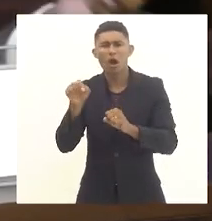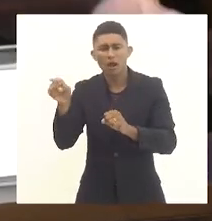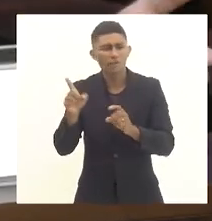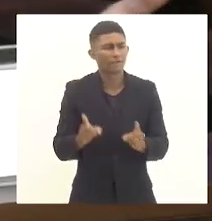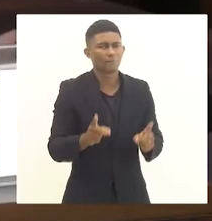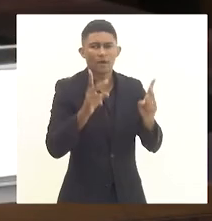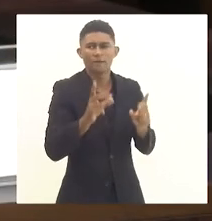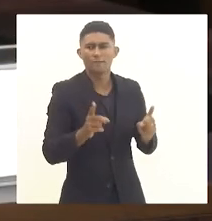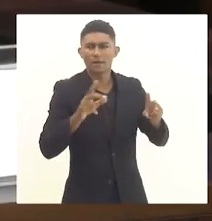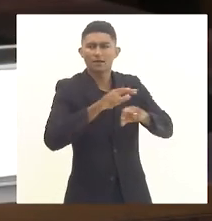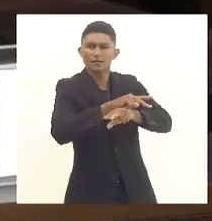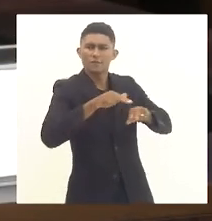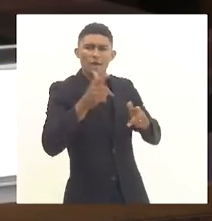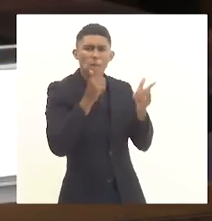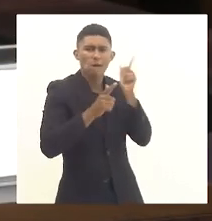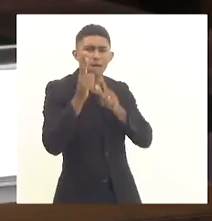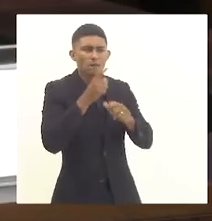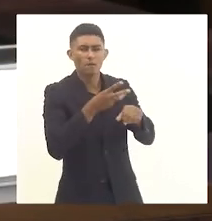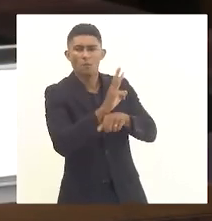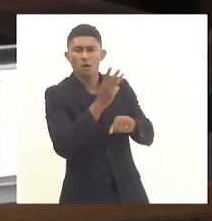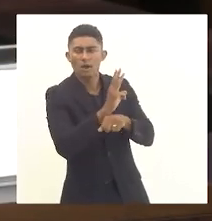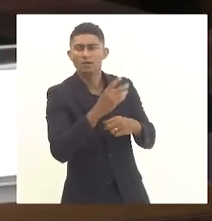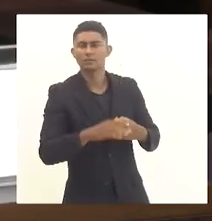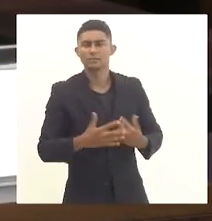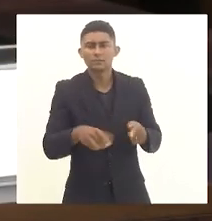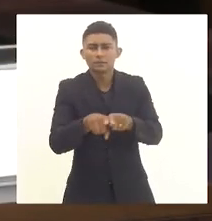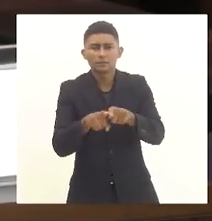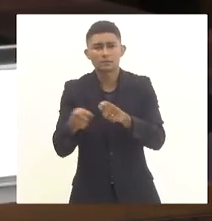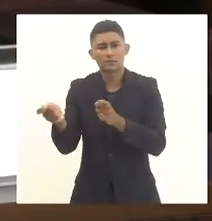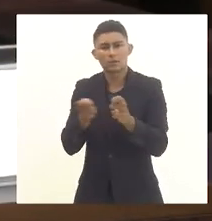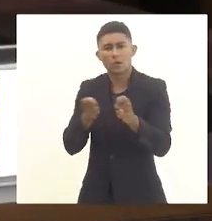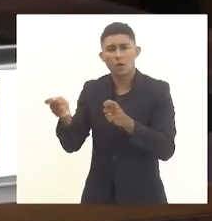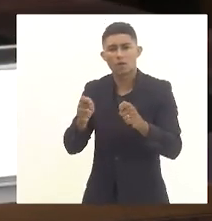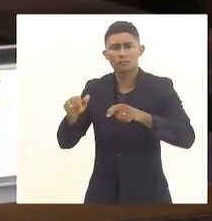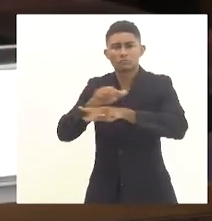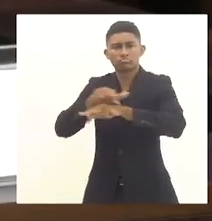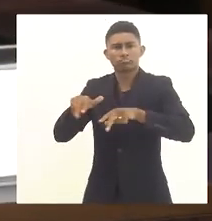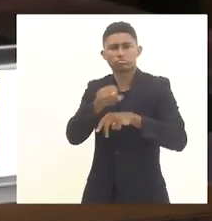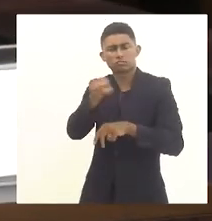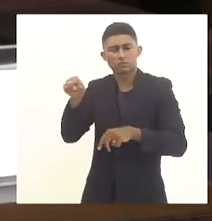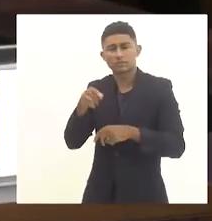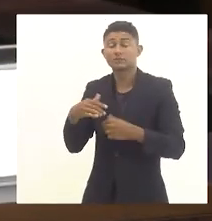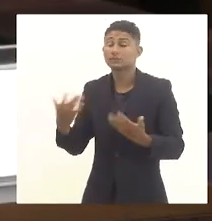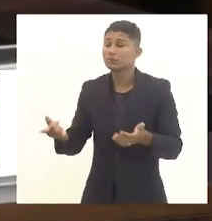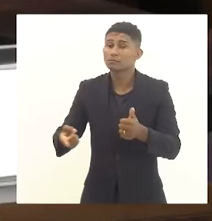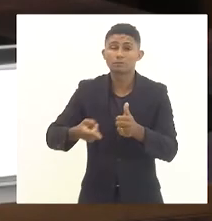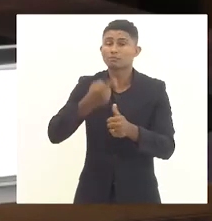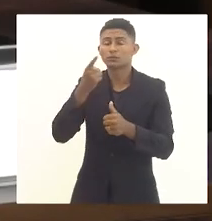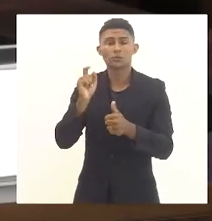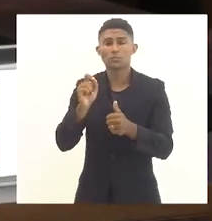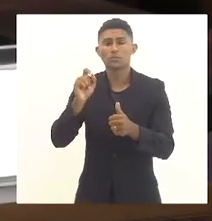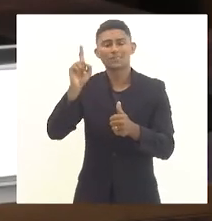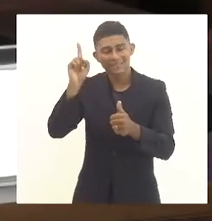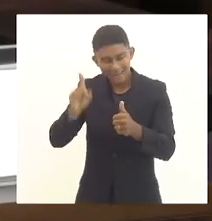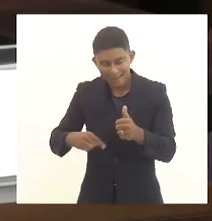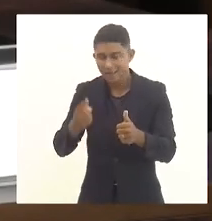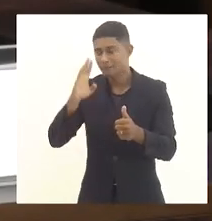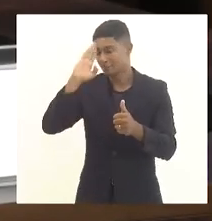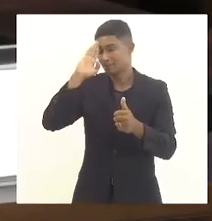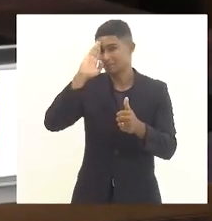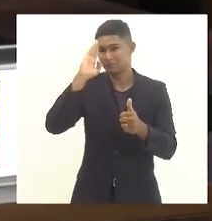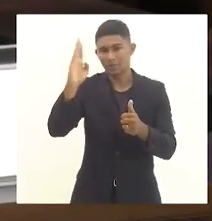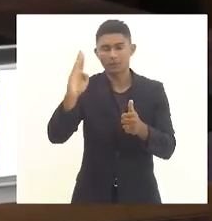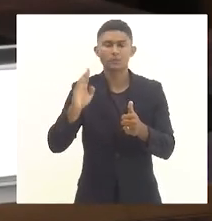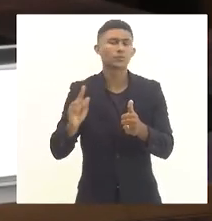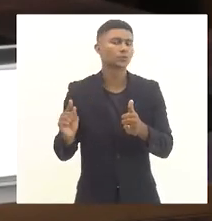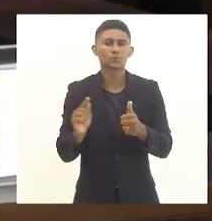conectar a sua produção a plataformas de controle, etc. Então, o primeiro passo é o que nós chamamos da cobertura primária, que vai